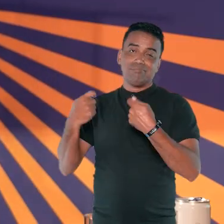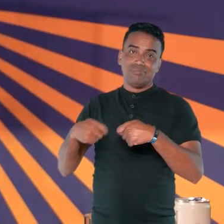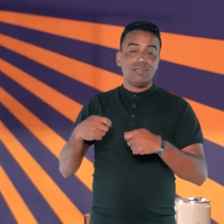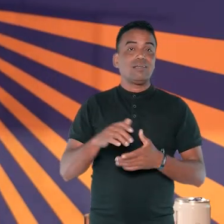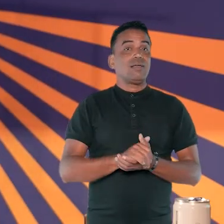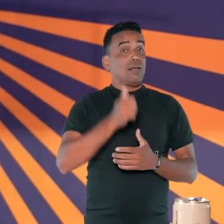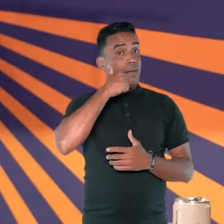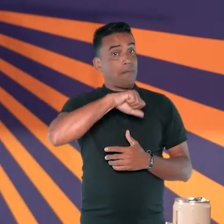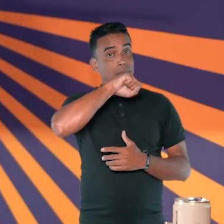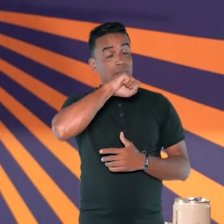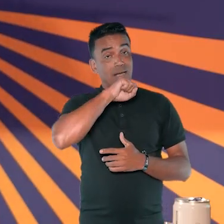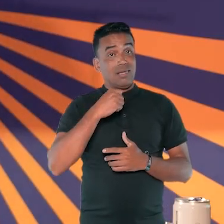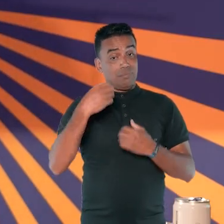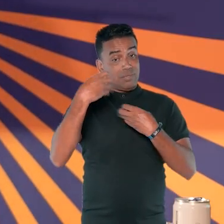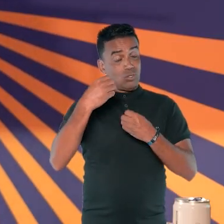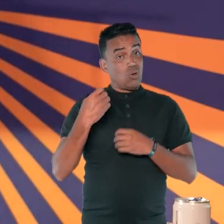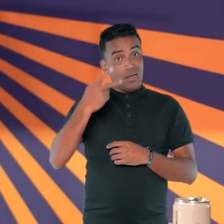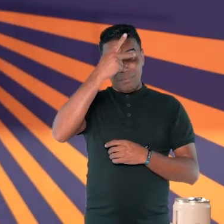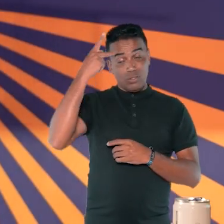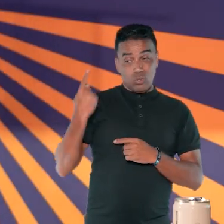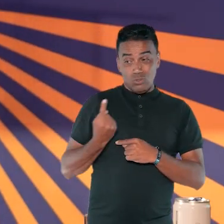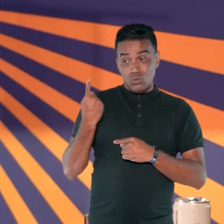me ensinou, quando a pessoa fica completamente